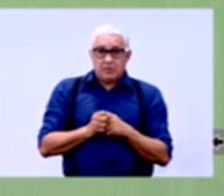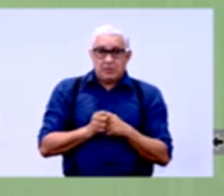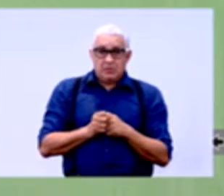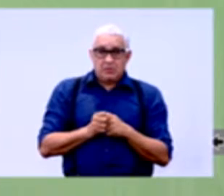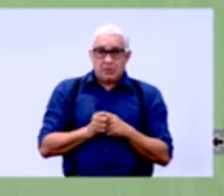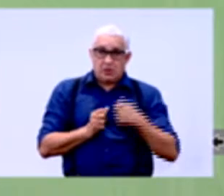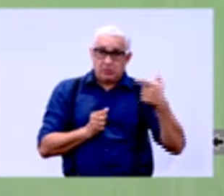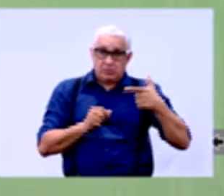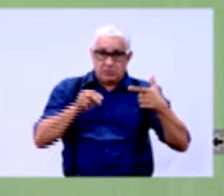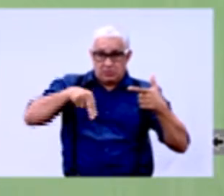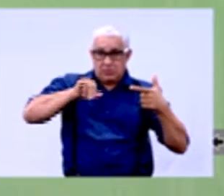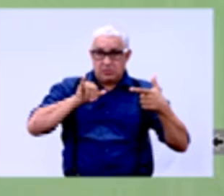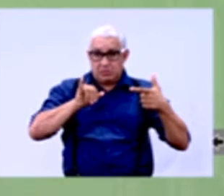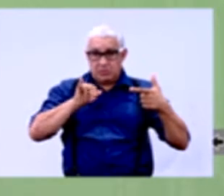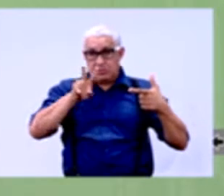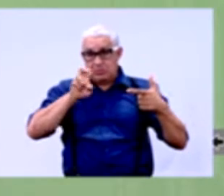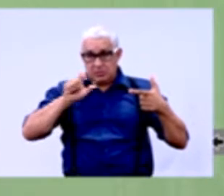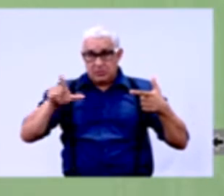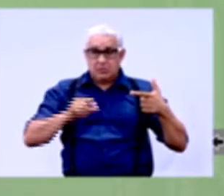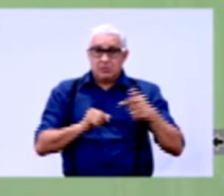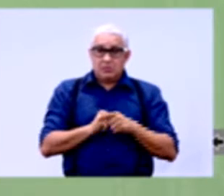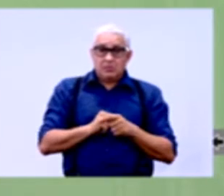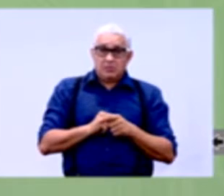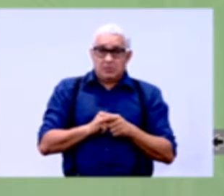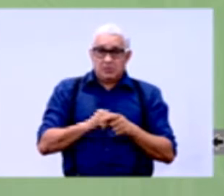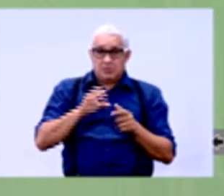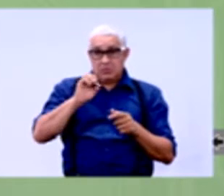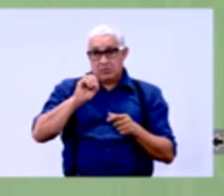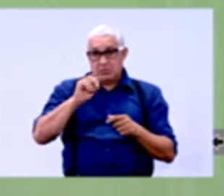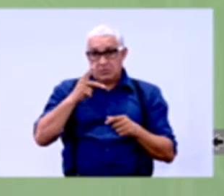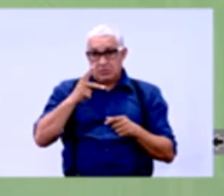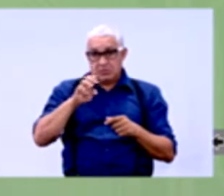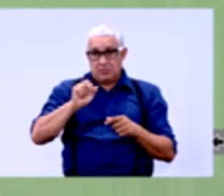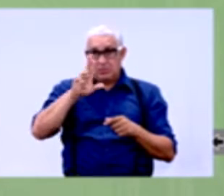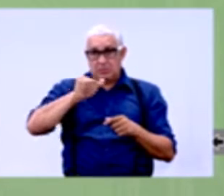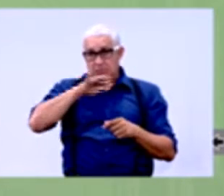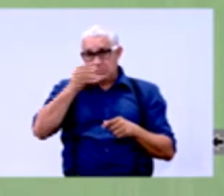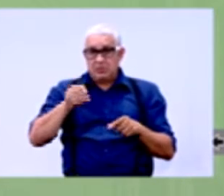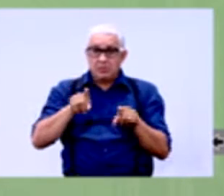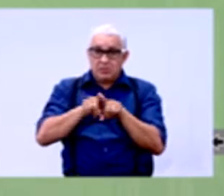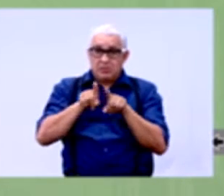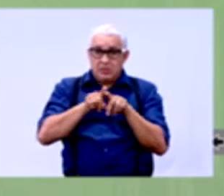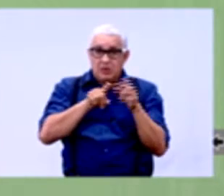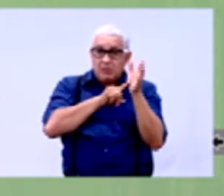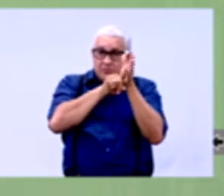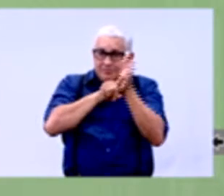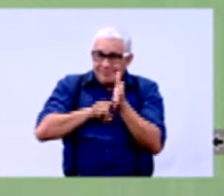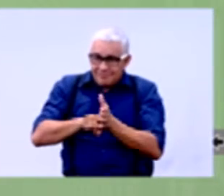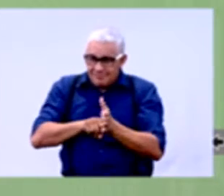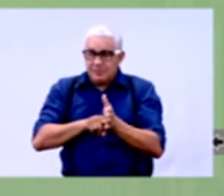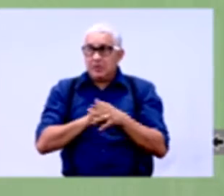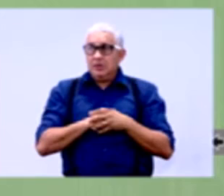segundo nível, nós tratamos daí como operação e consulta.